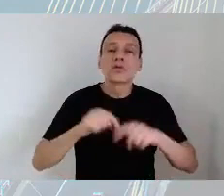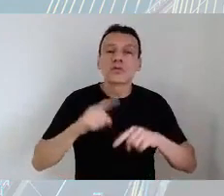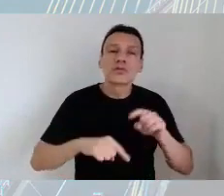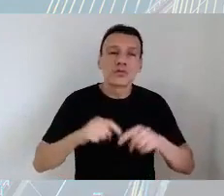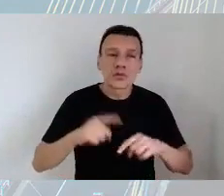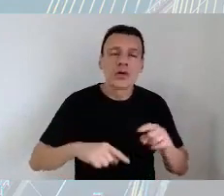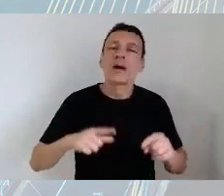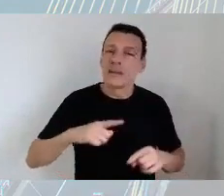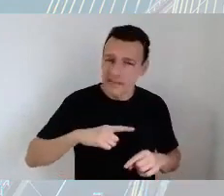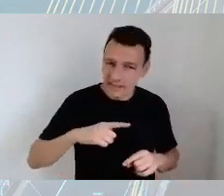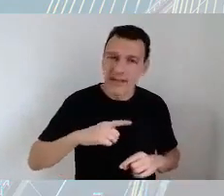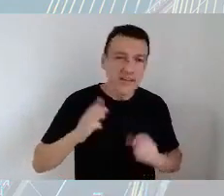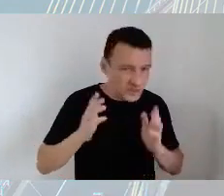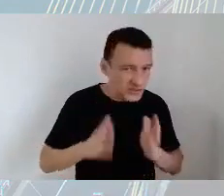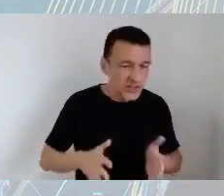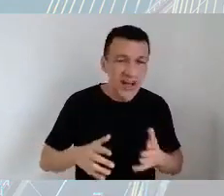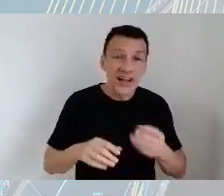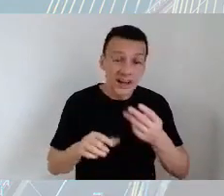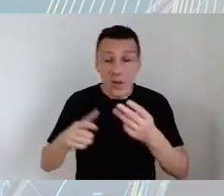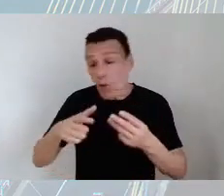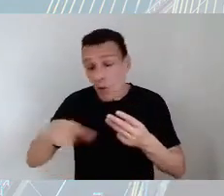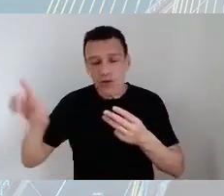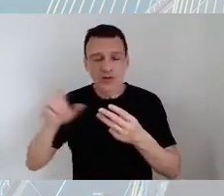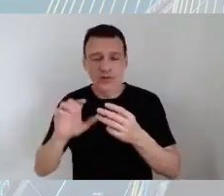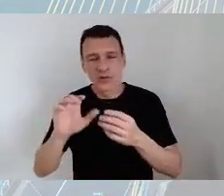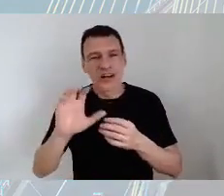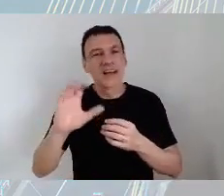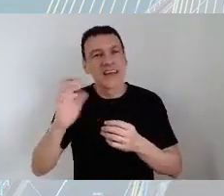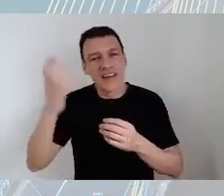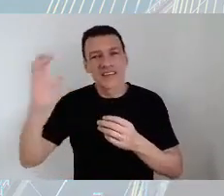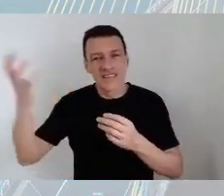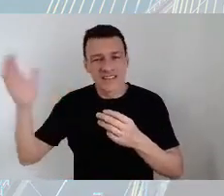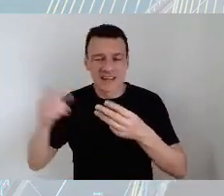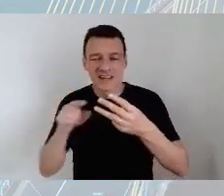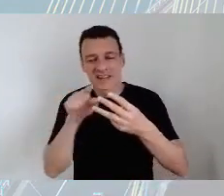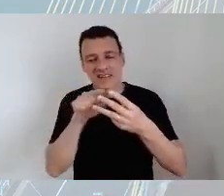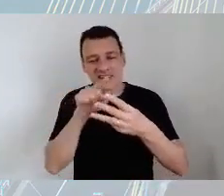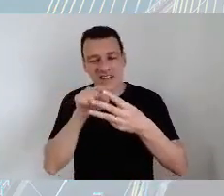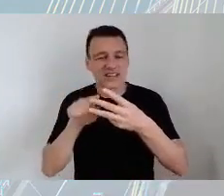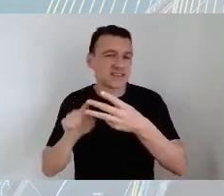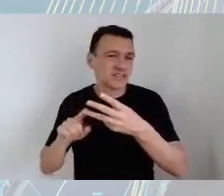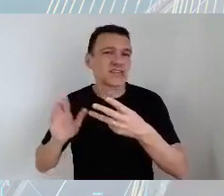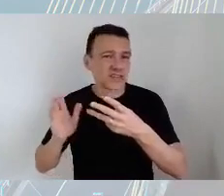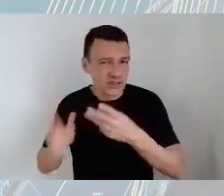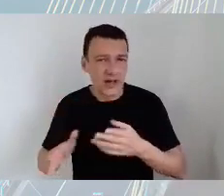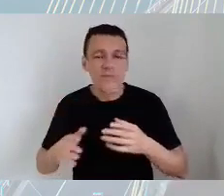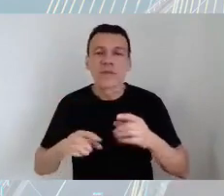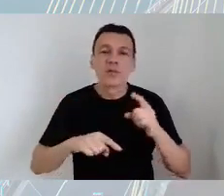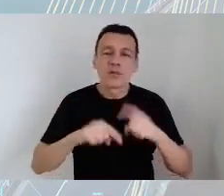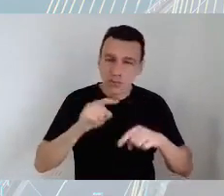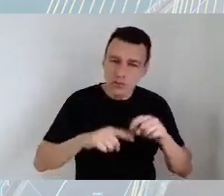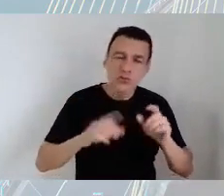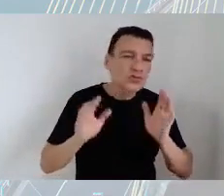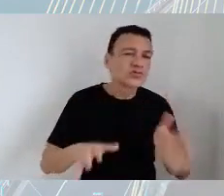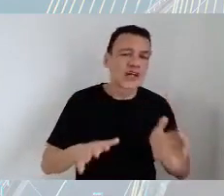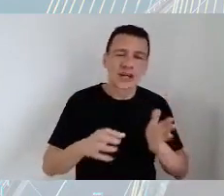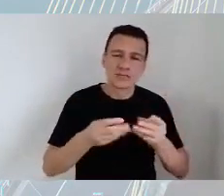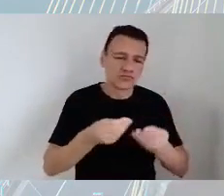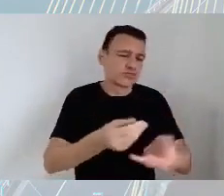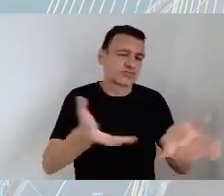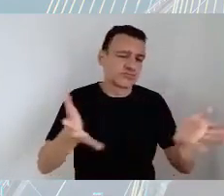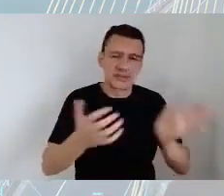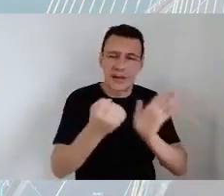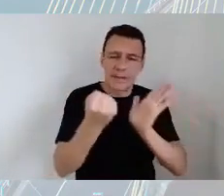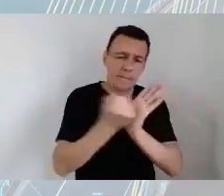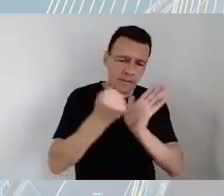de MVP testados. O nosso produto já está lançado e certificado nas agências competentes e hoje temos até como um